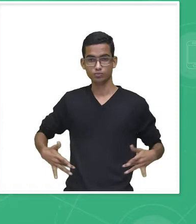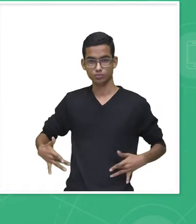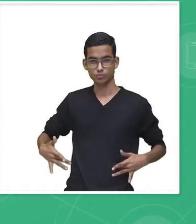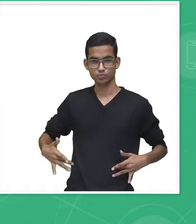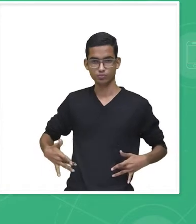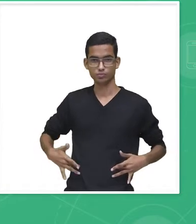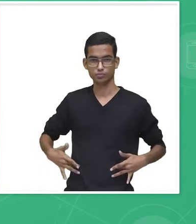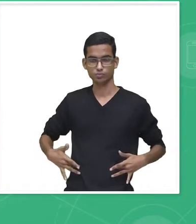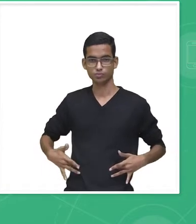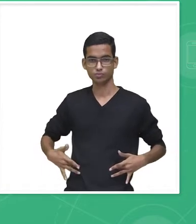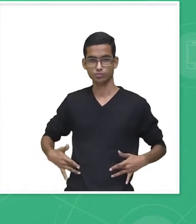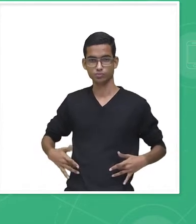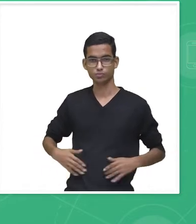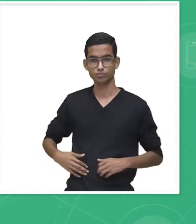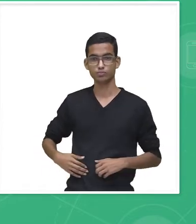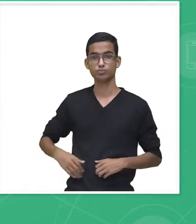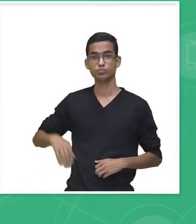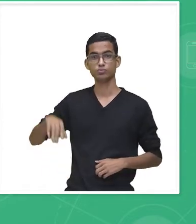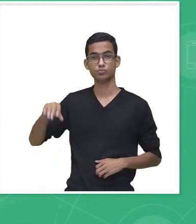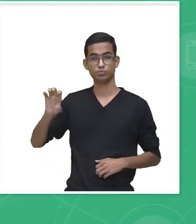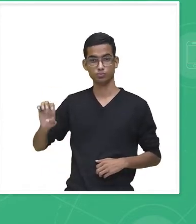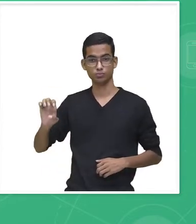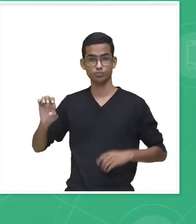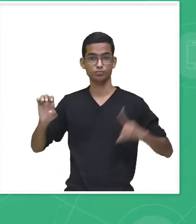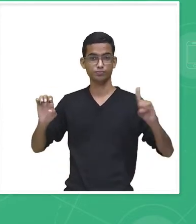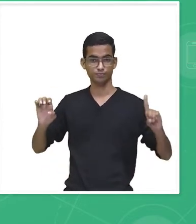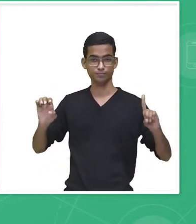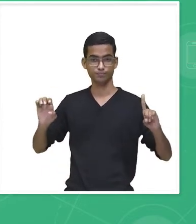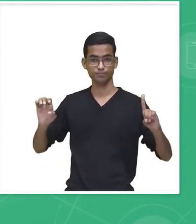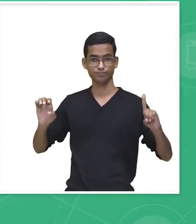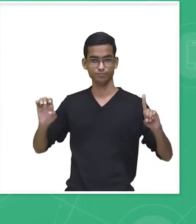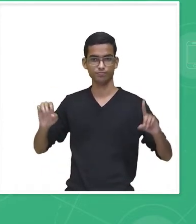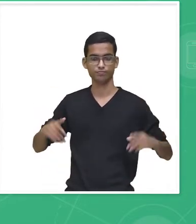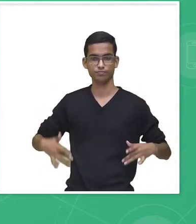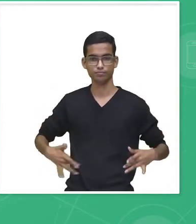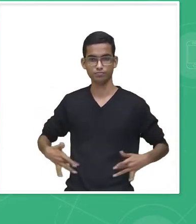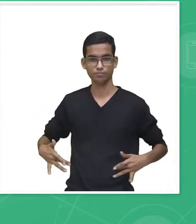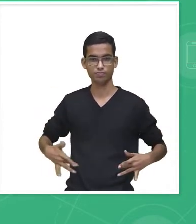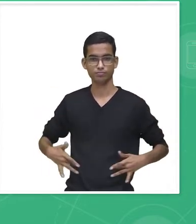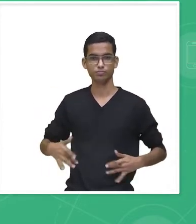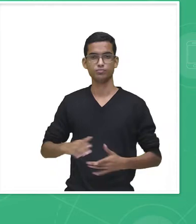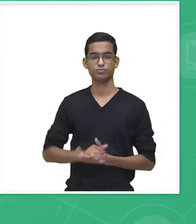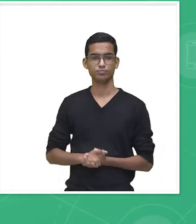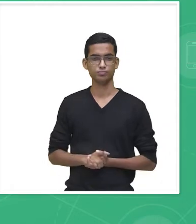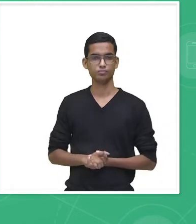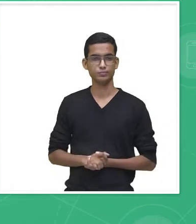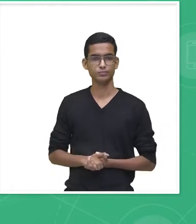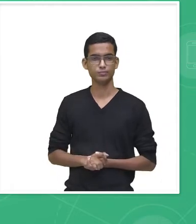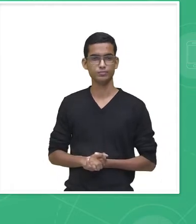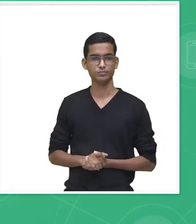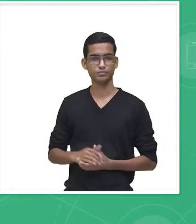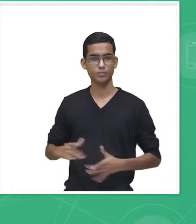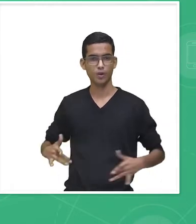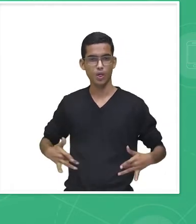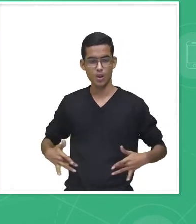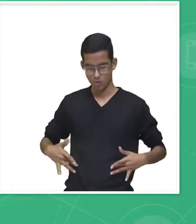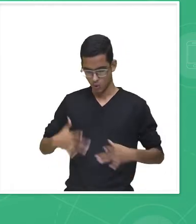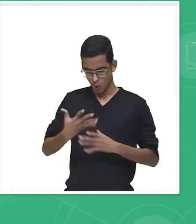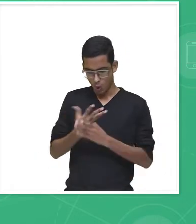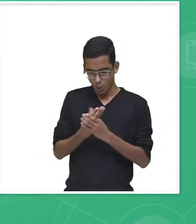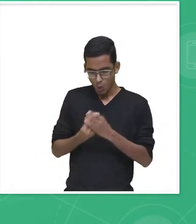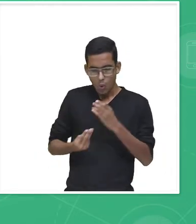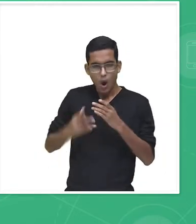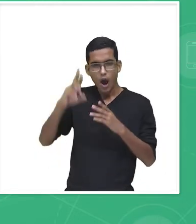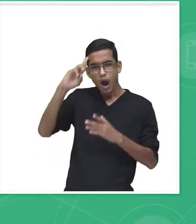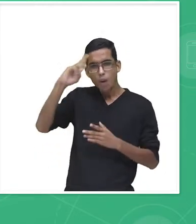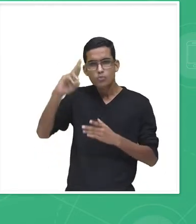tá então o que acontece os rins ele tem ali a filtração do sangue e formação da urina Então são os rins